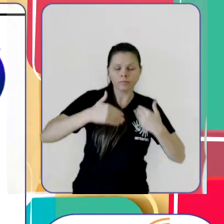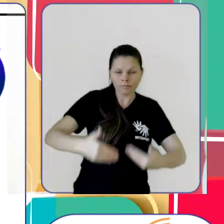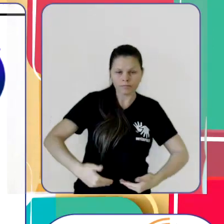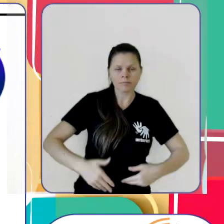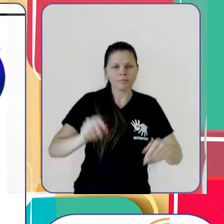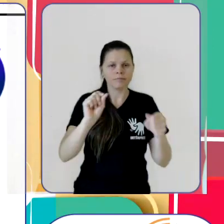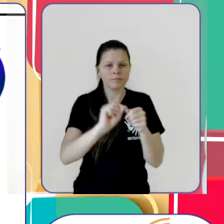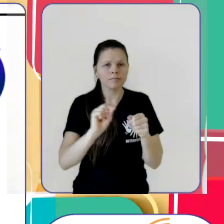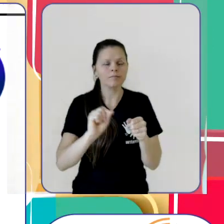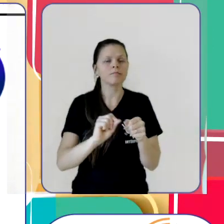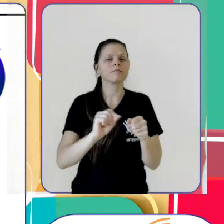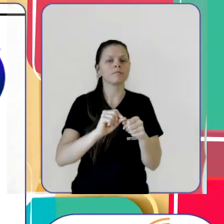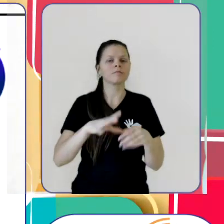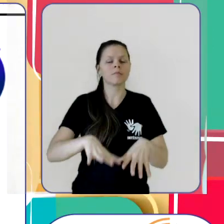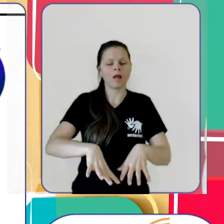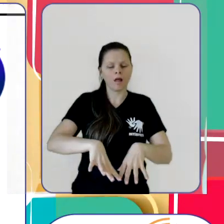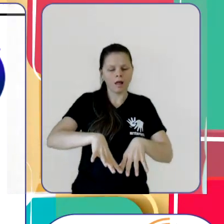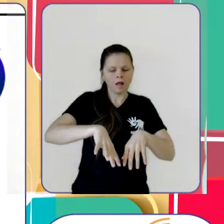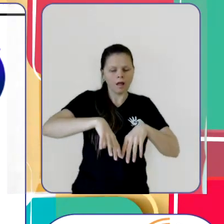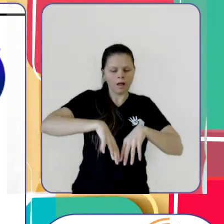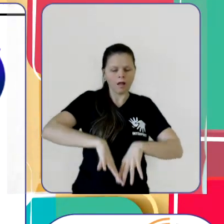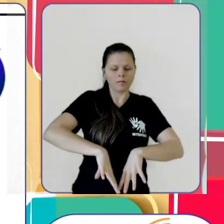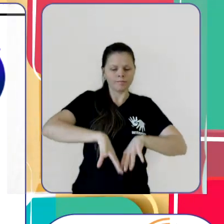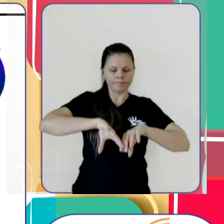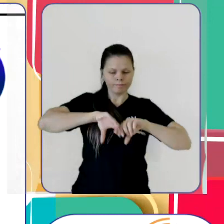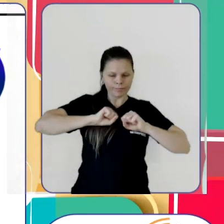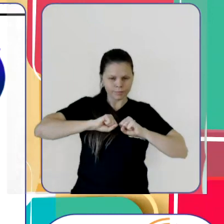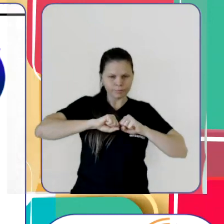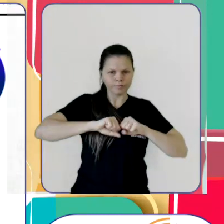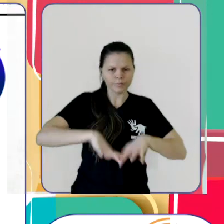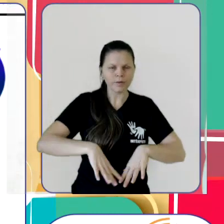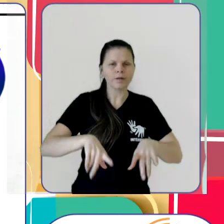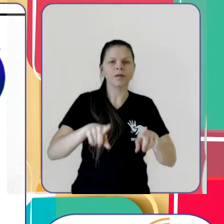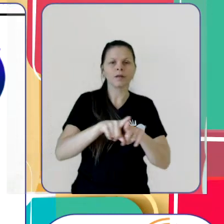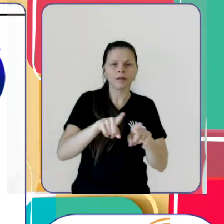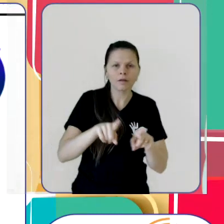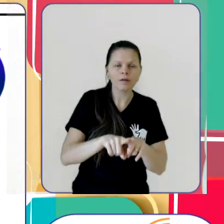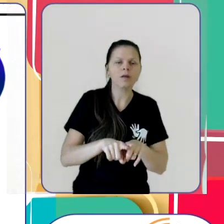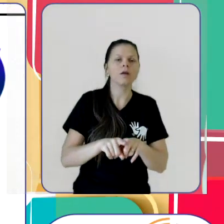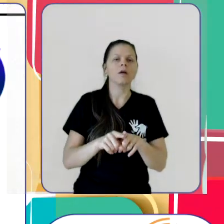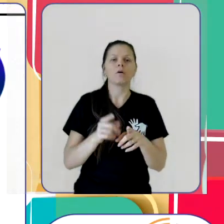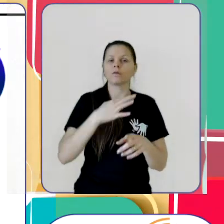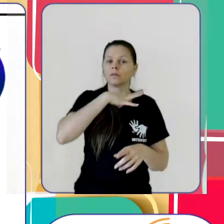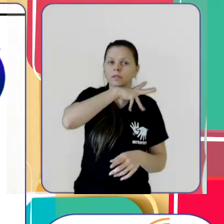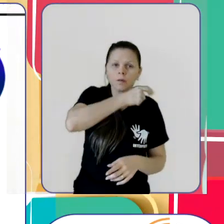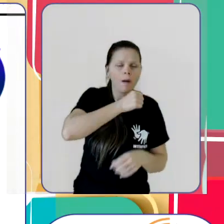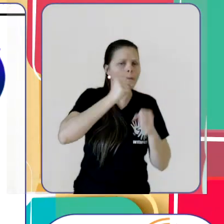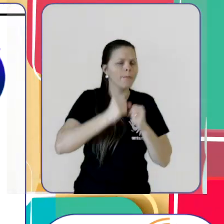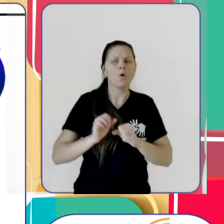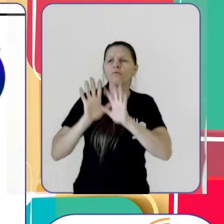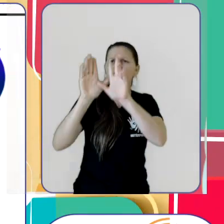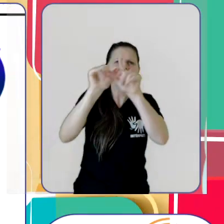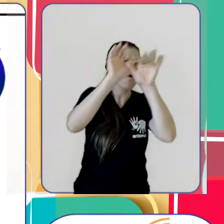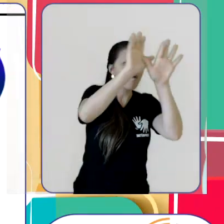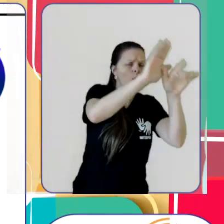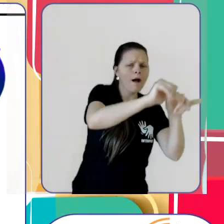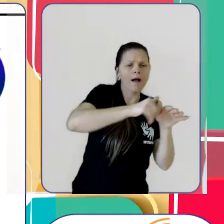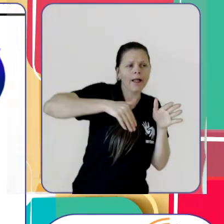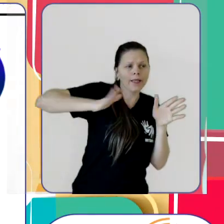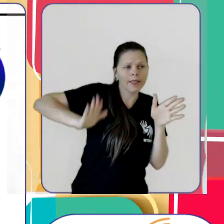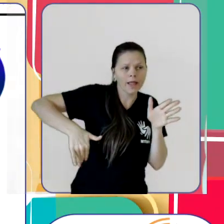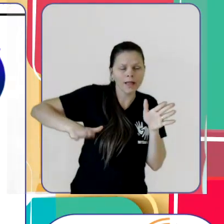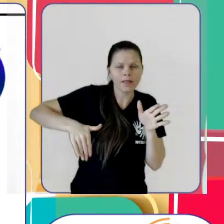a ele, essa contração muscular, que os animais podem nadar, respirar, voar, mover o alimento na